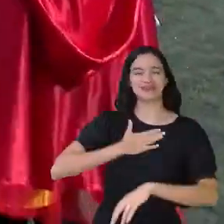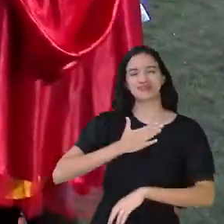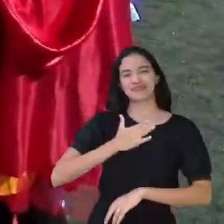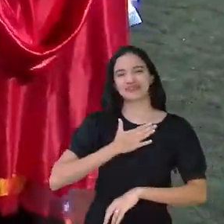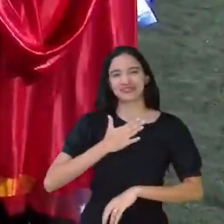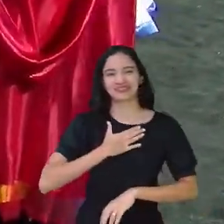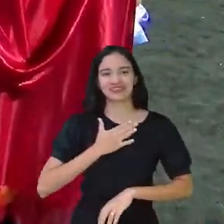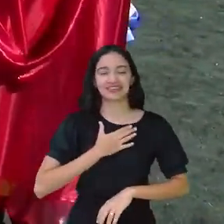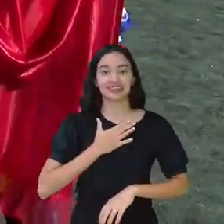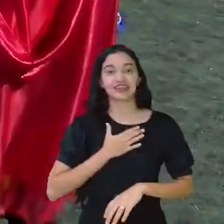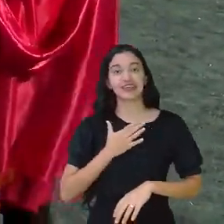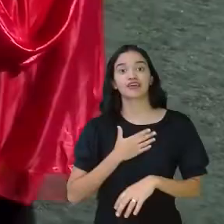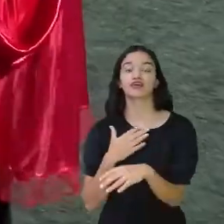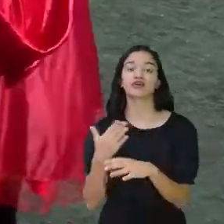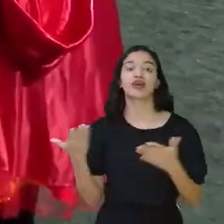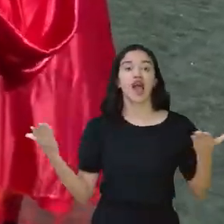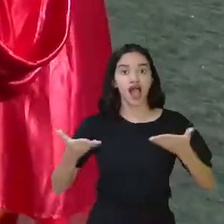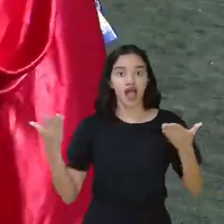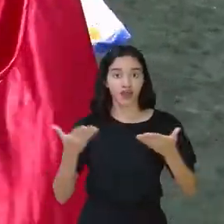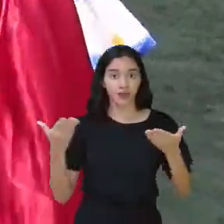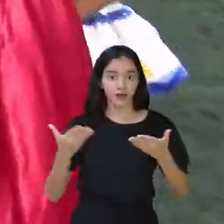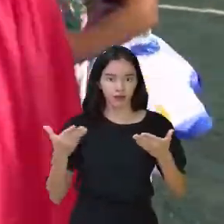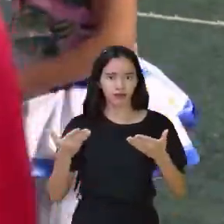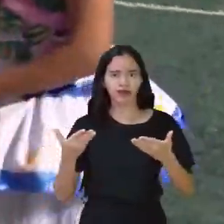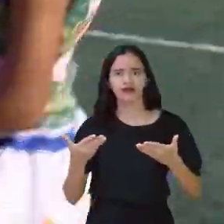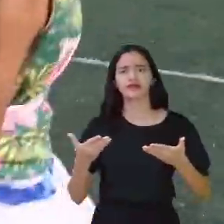agora tu vai ensinar